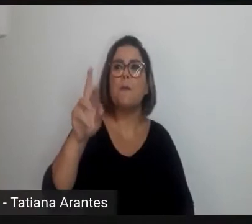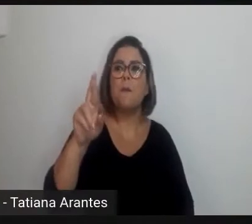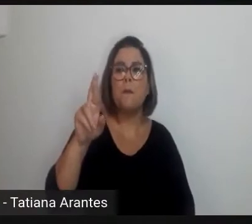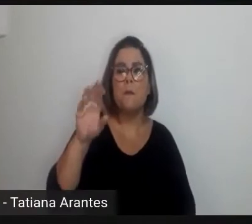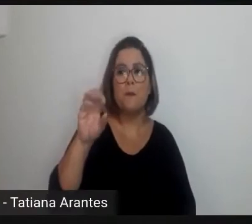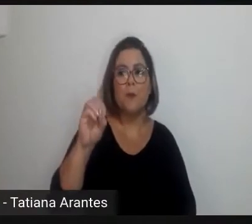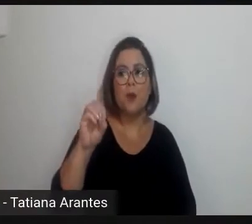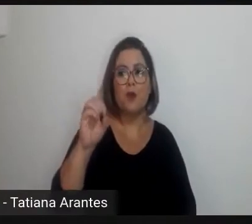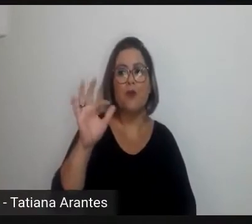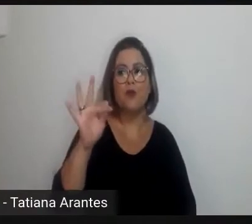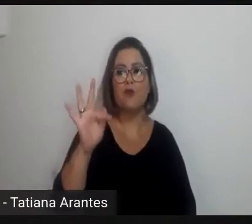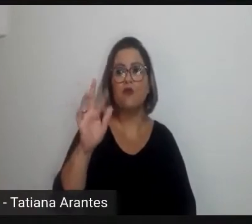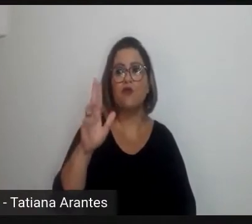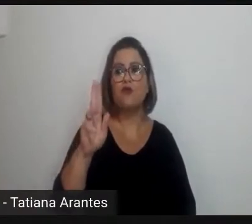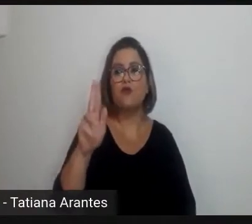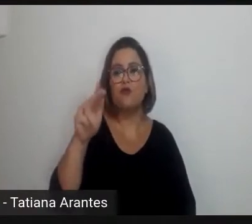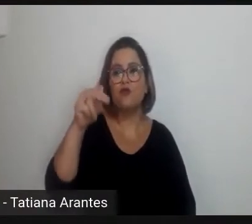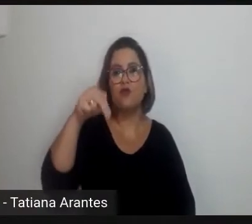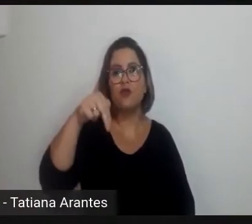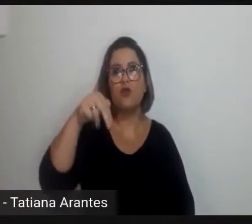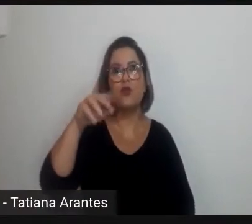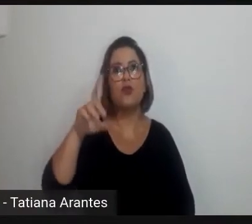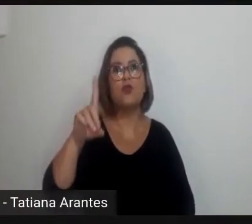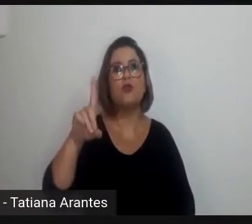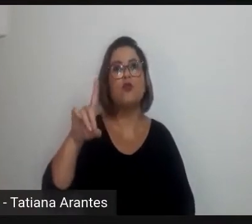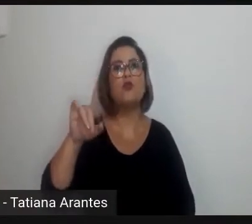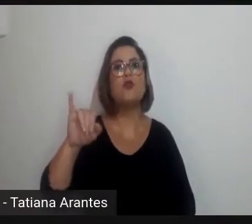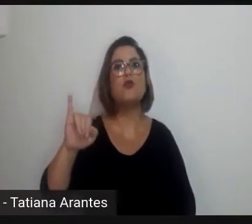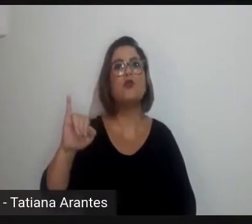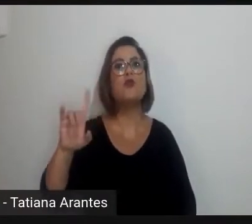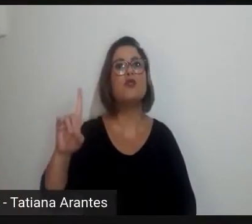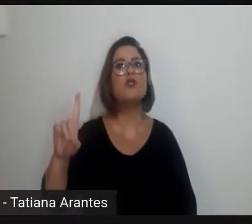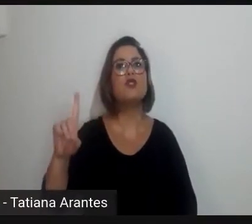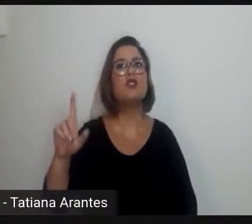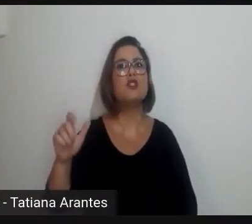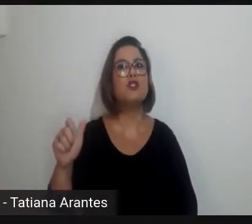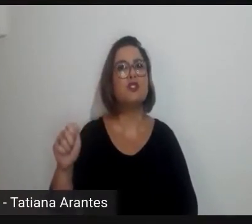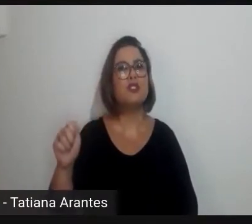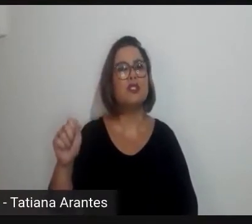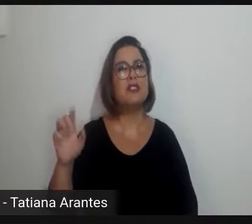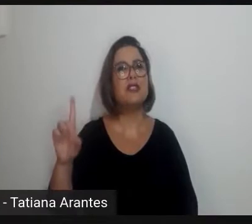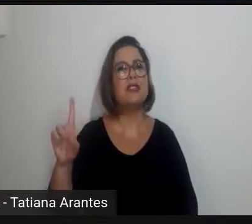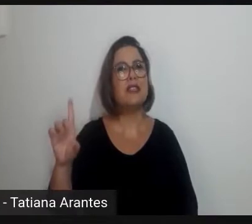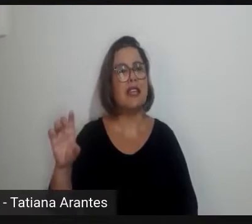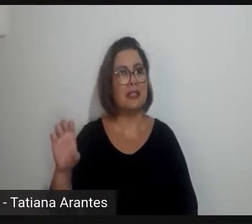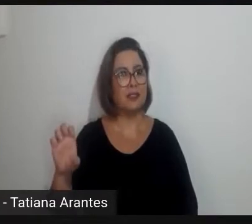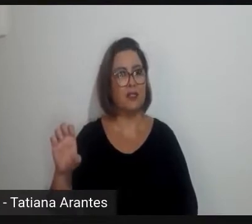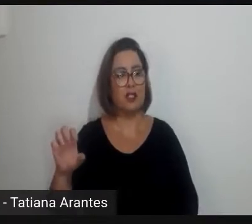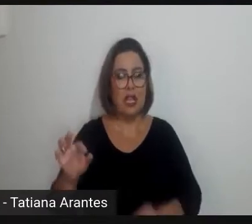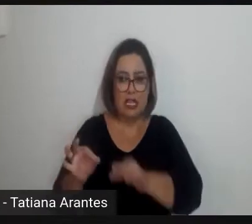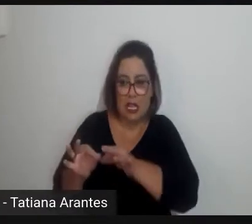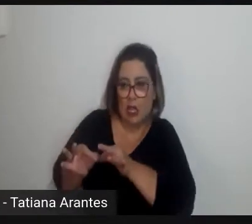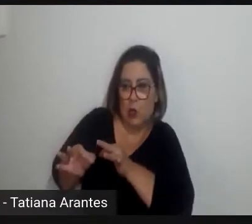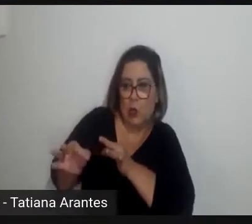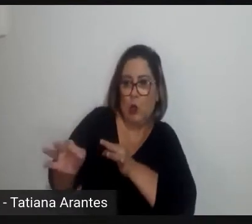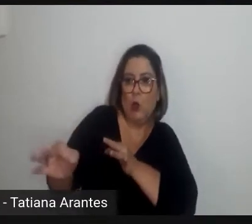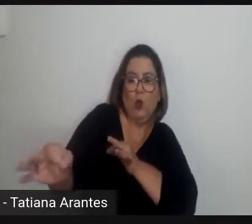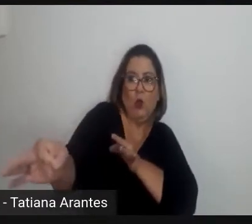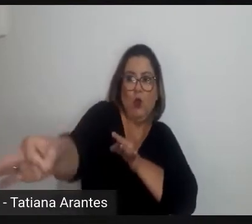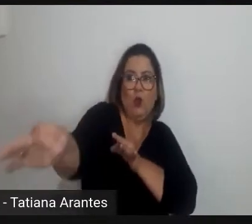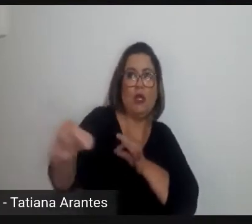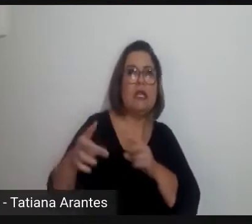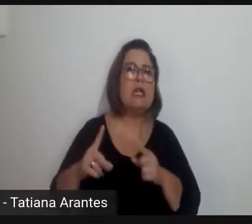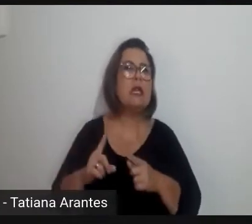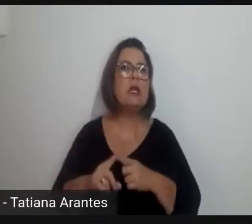o que a gente vê aí no mercado são mesas pouco profundas, tá? Qual qual é a importância de ter uma profundidade mínima de